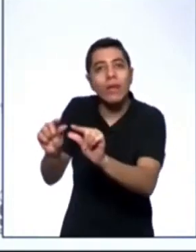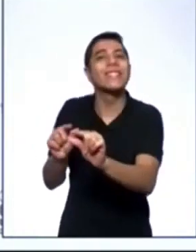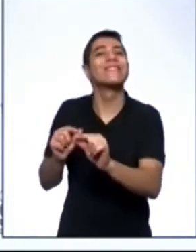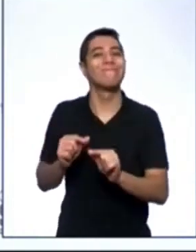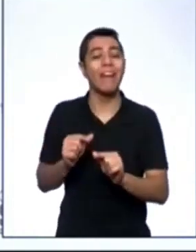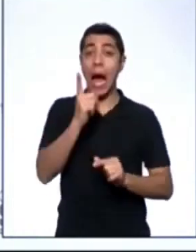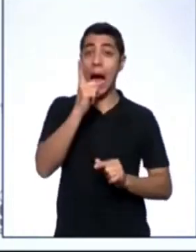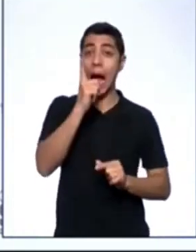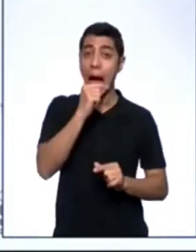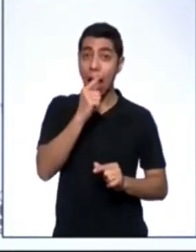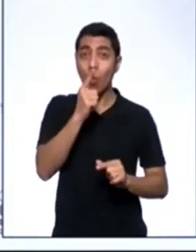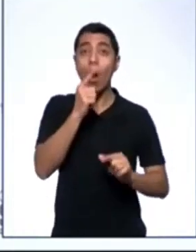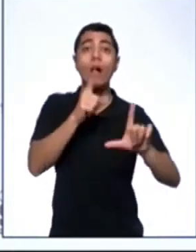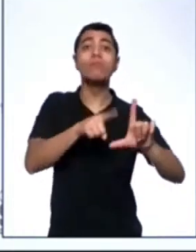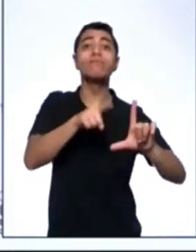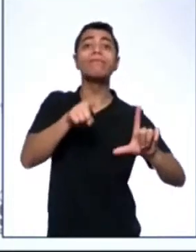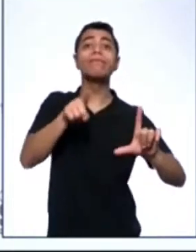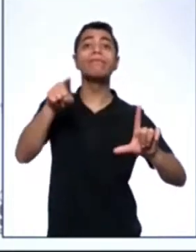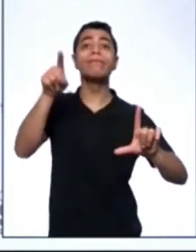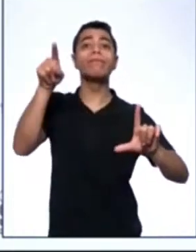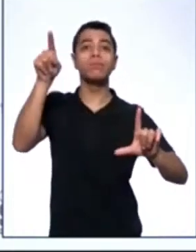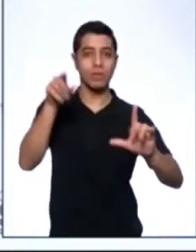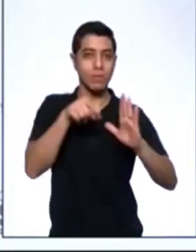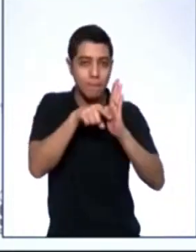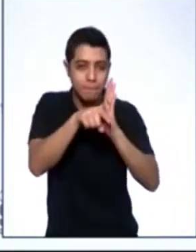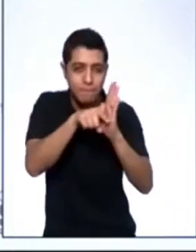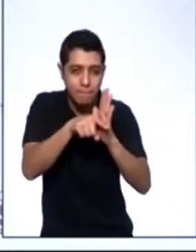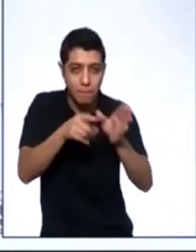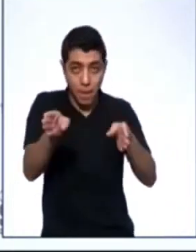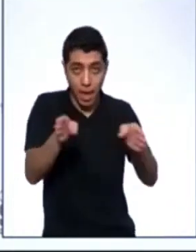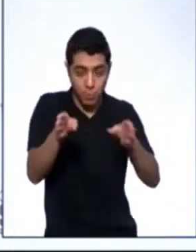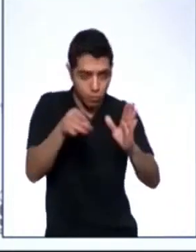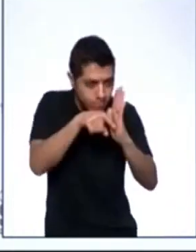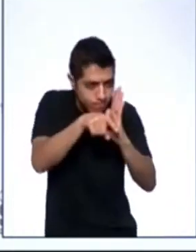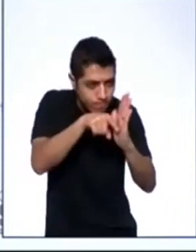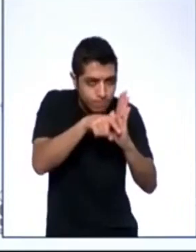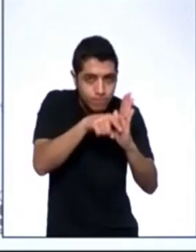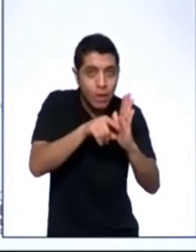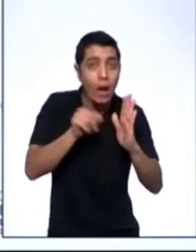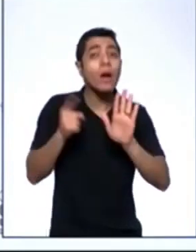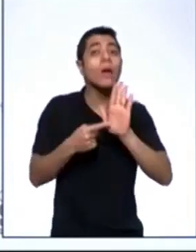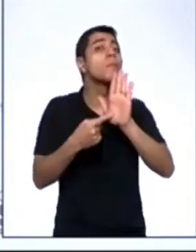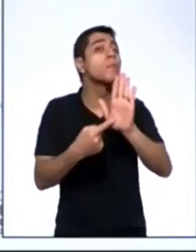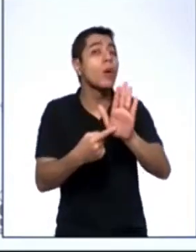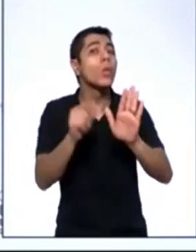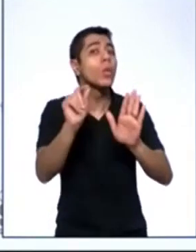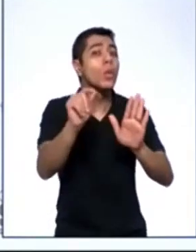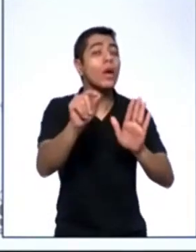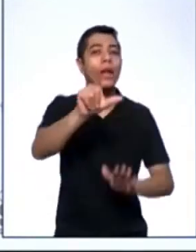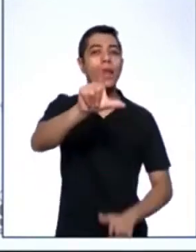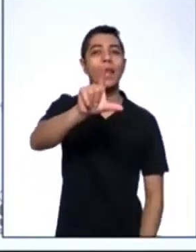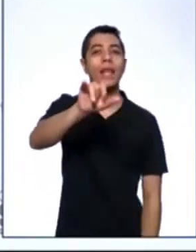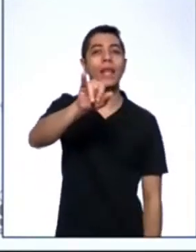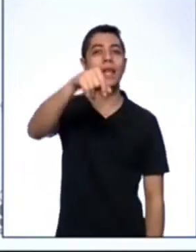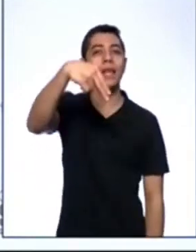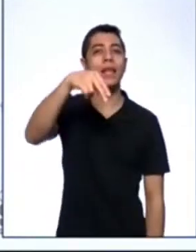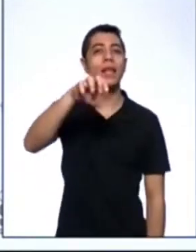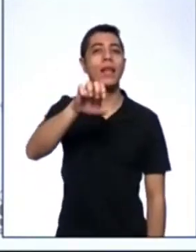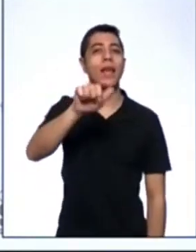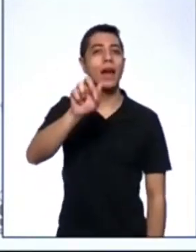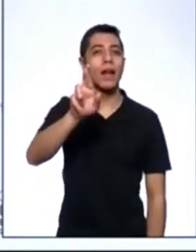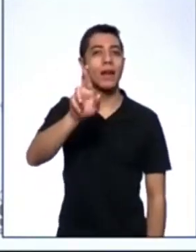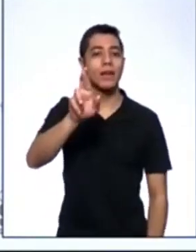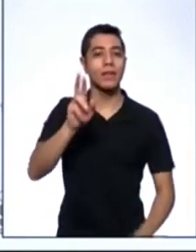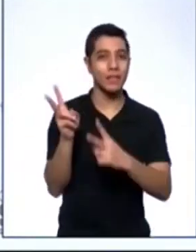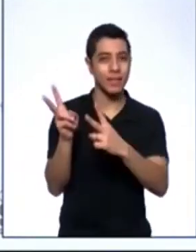mostrado no gráfico Suponha que essa tendência linear caverna retirá-la para nós se prolongue